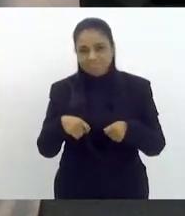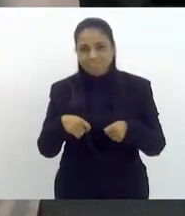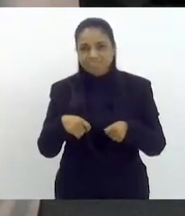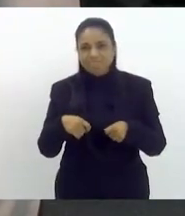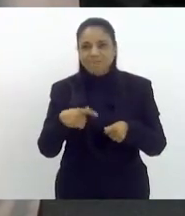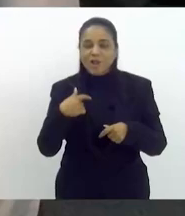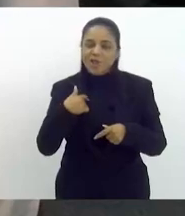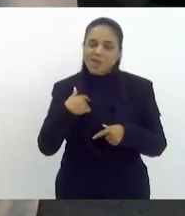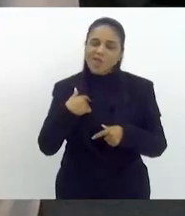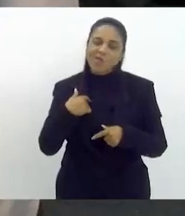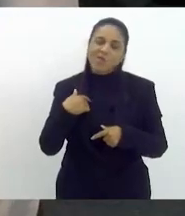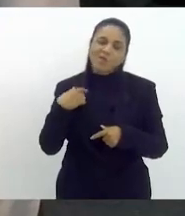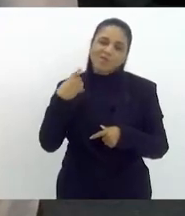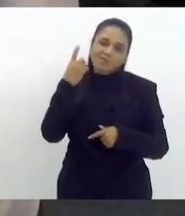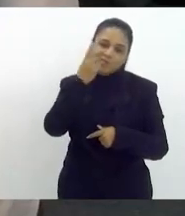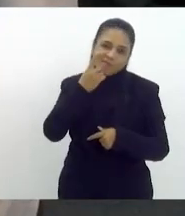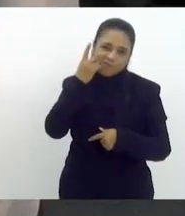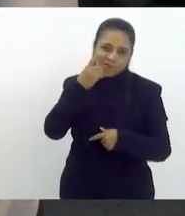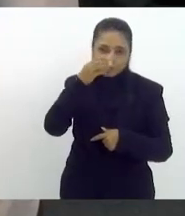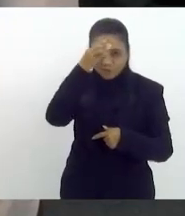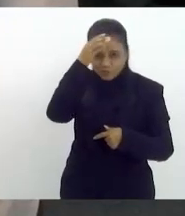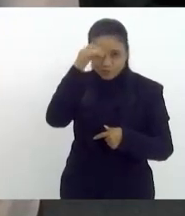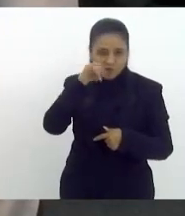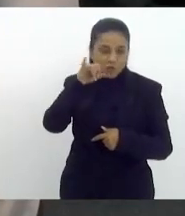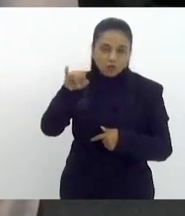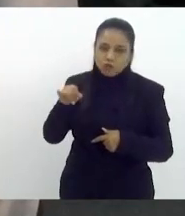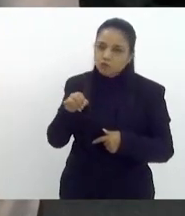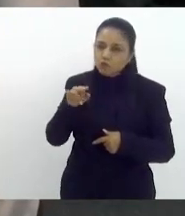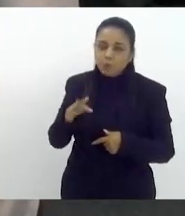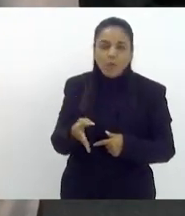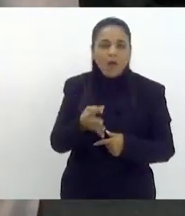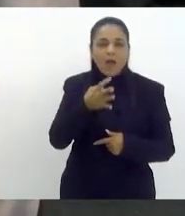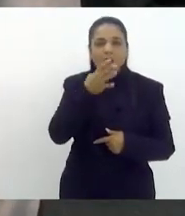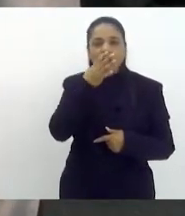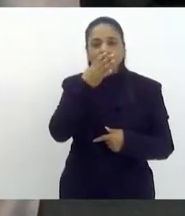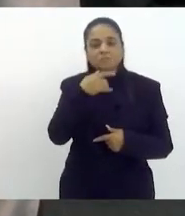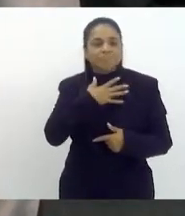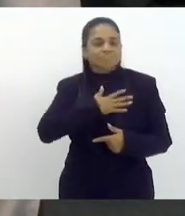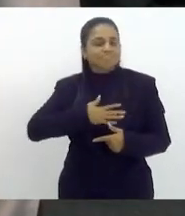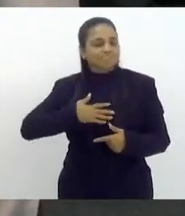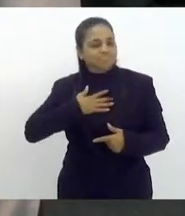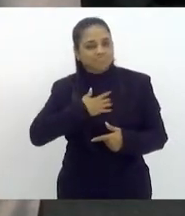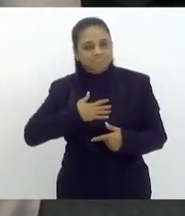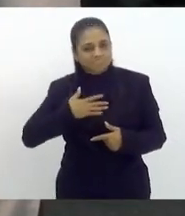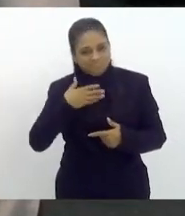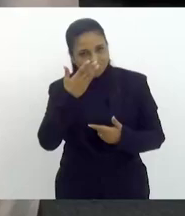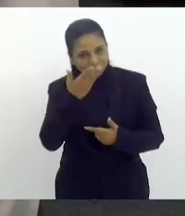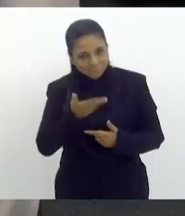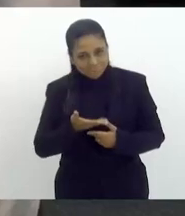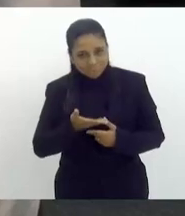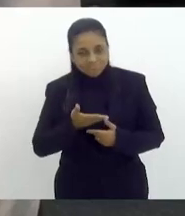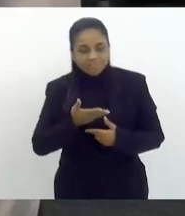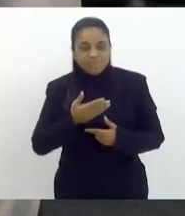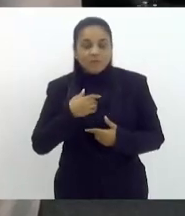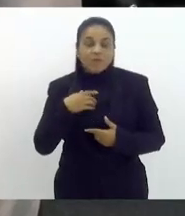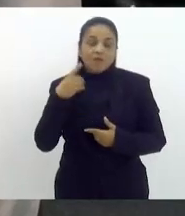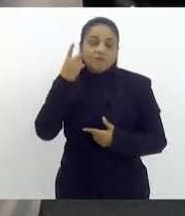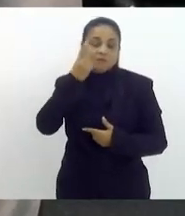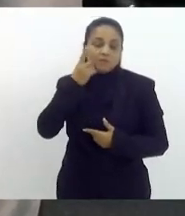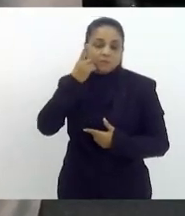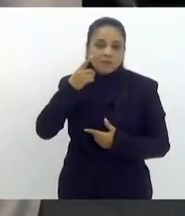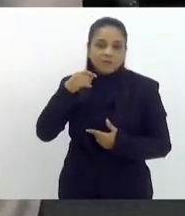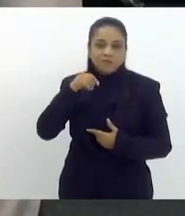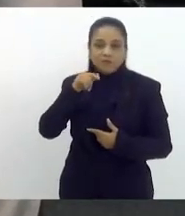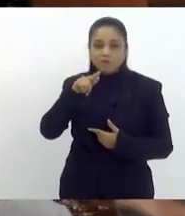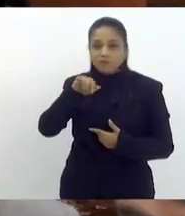pela deputada tia Ju uma admiração profunda primeiro que o deputado Jorge Felipe